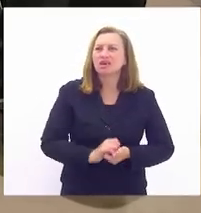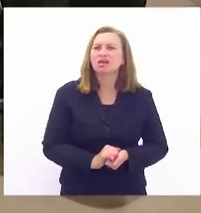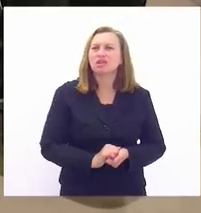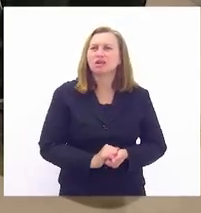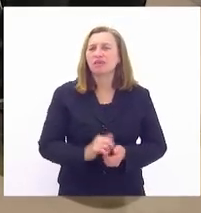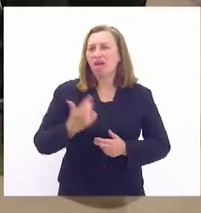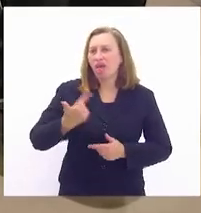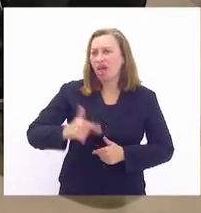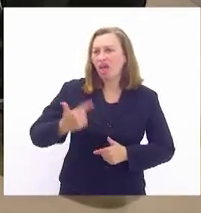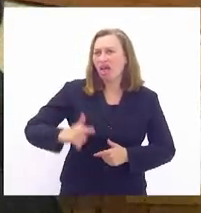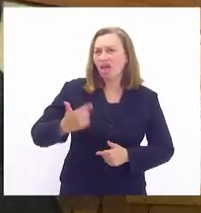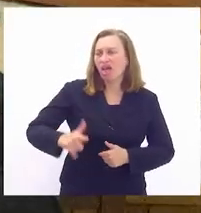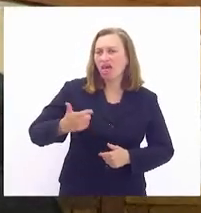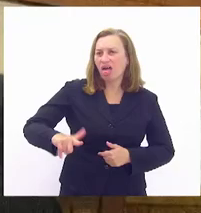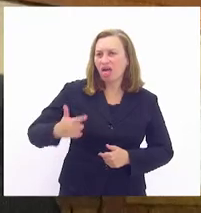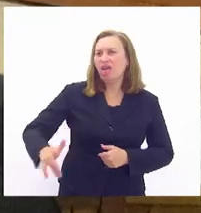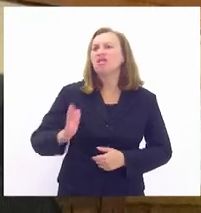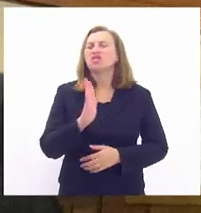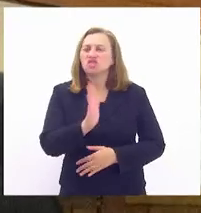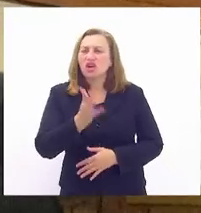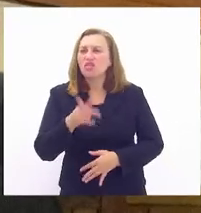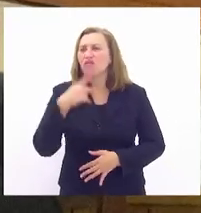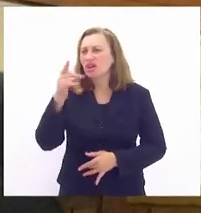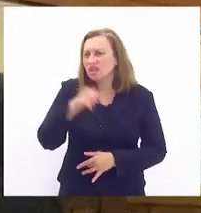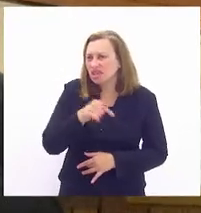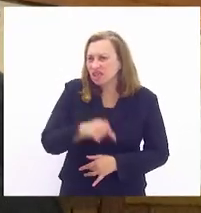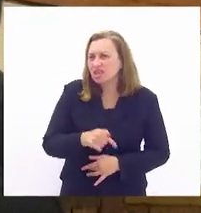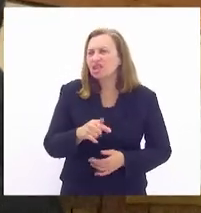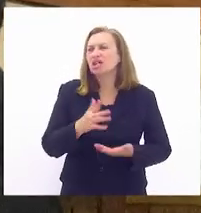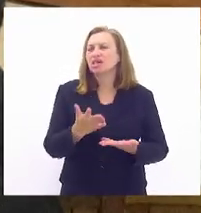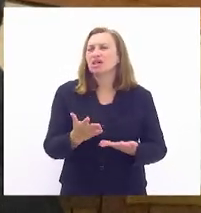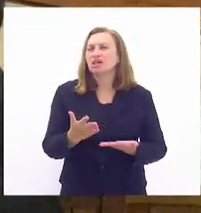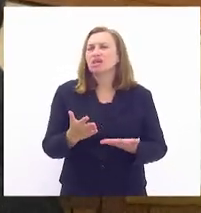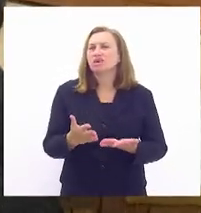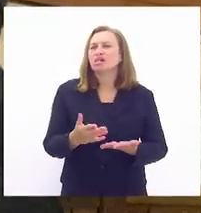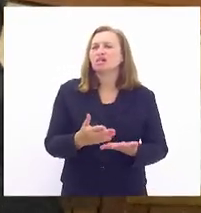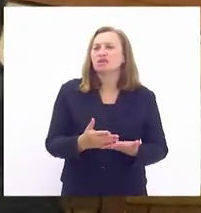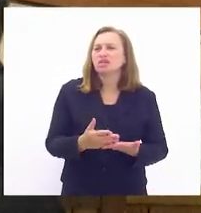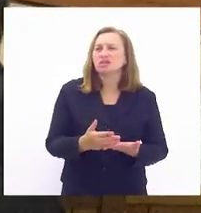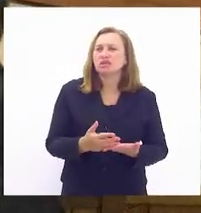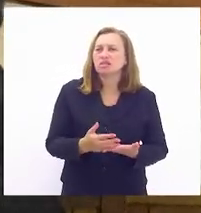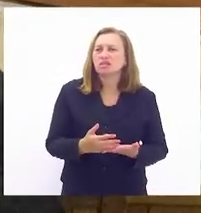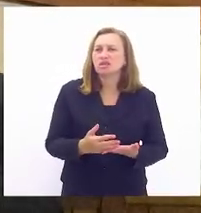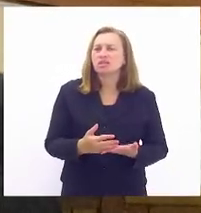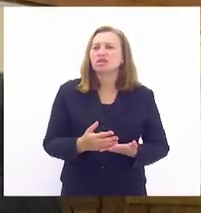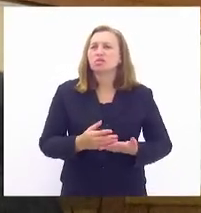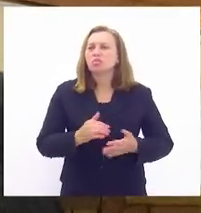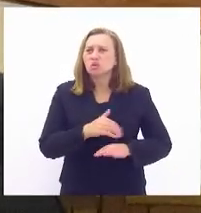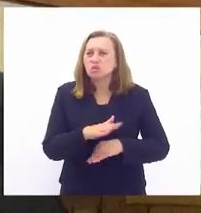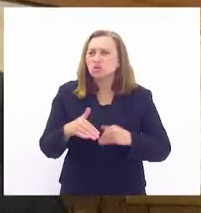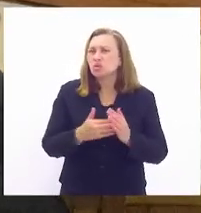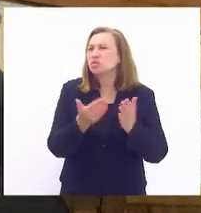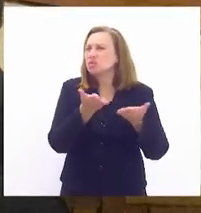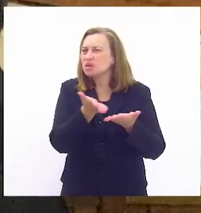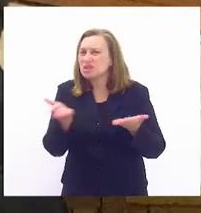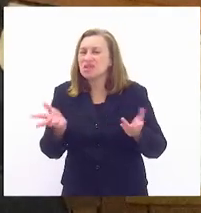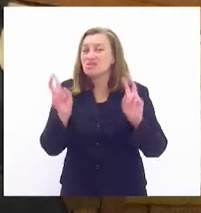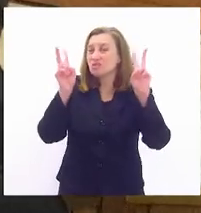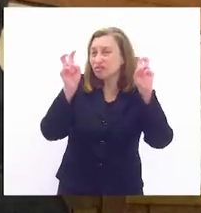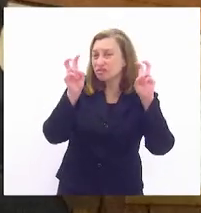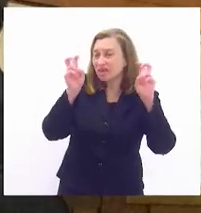repetindo coisas que já foram ditas aqui, muito bem ditas por alguns dos meus antecessores, até por respeito ao tempo,